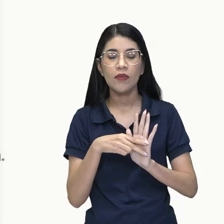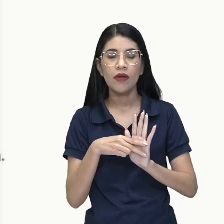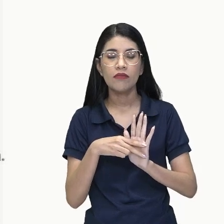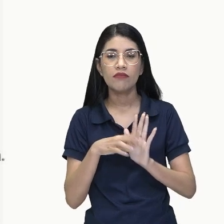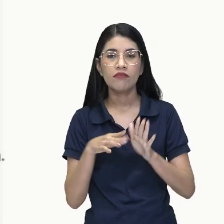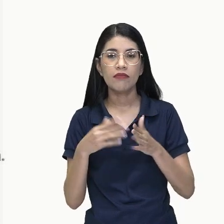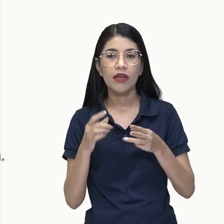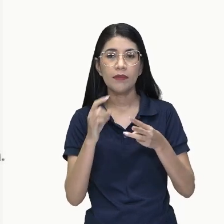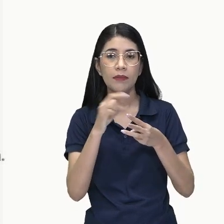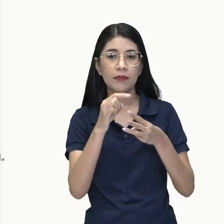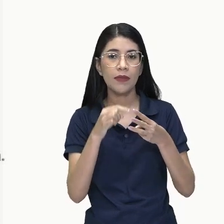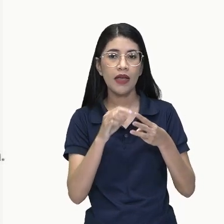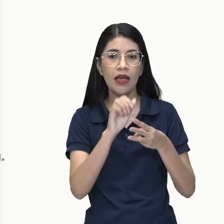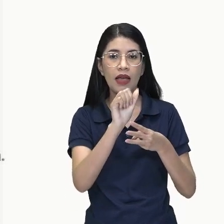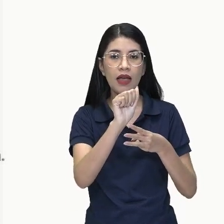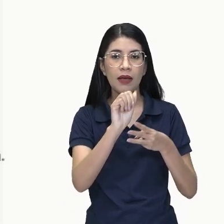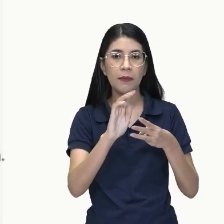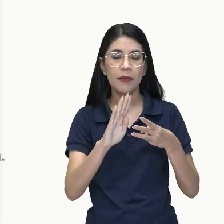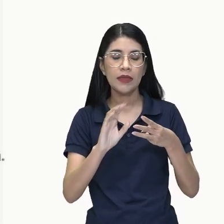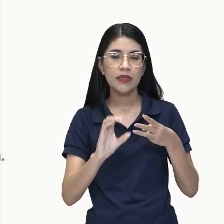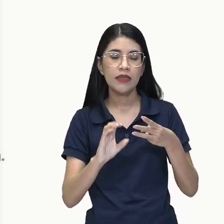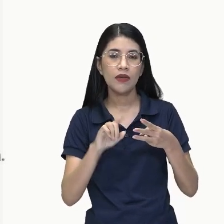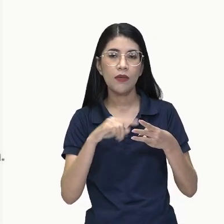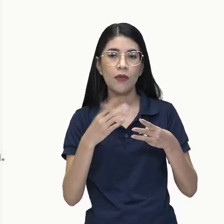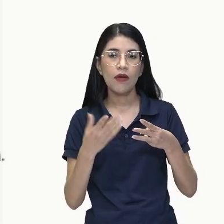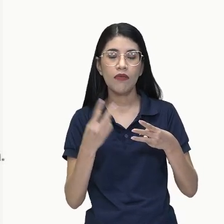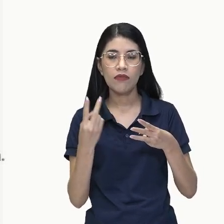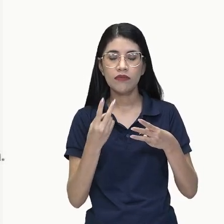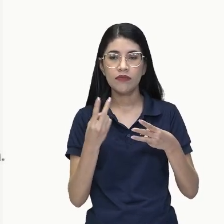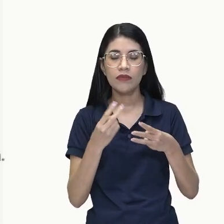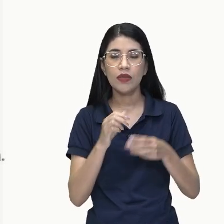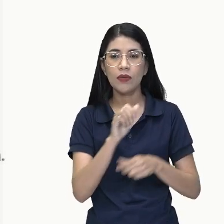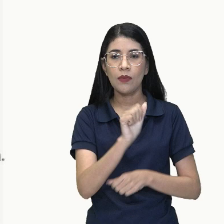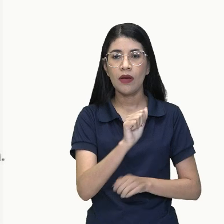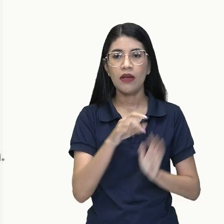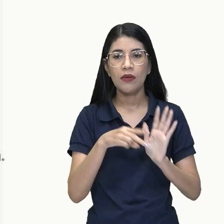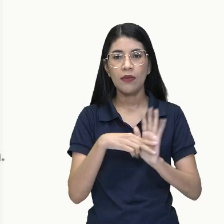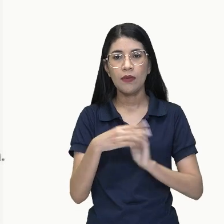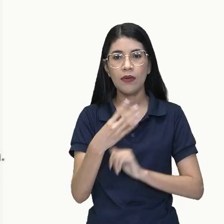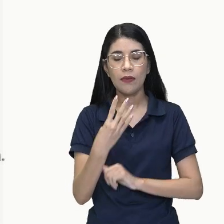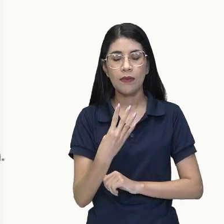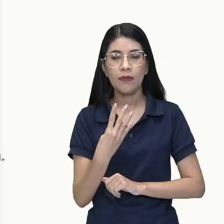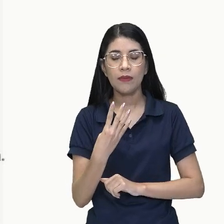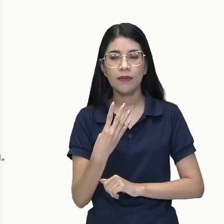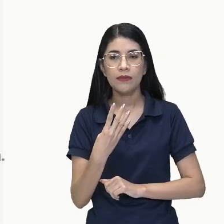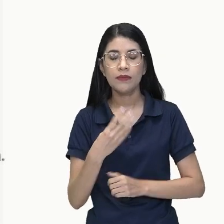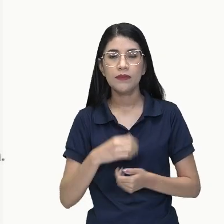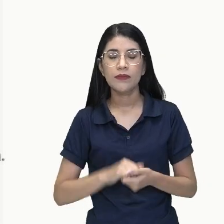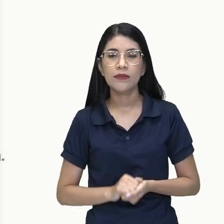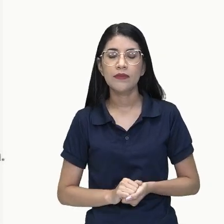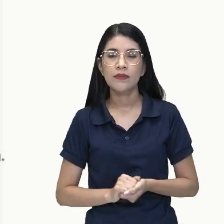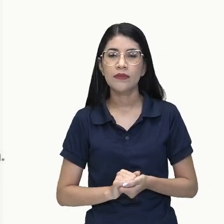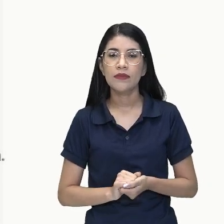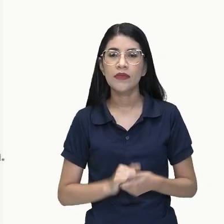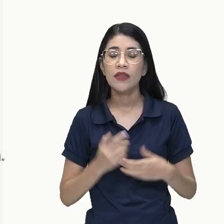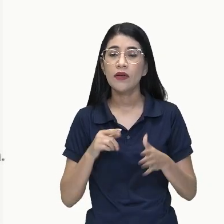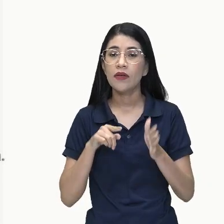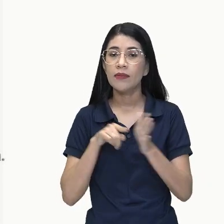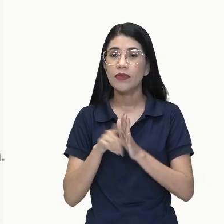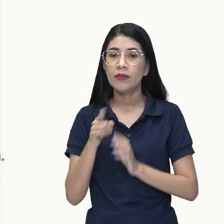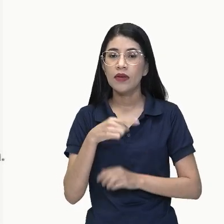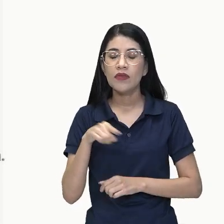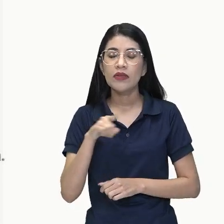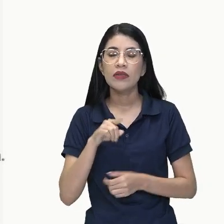vale C? A é igual a 4, tá? É o coeficiente A. Já pergunto a você, então,